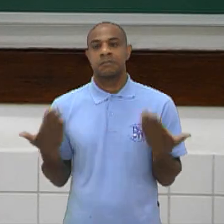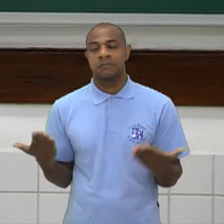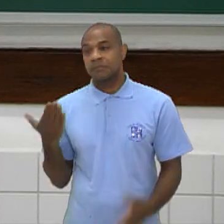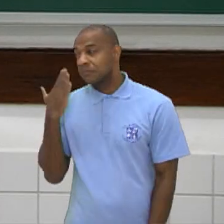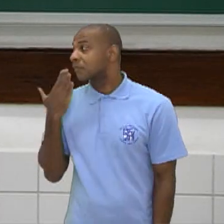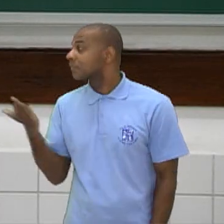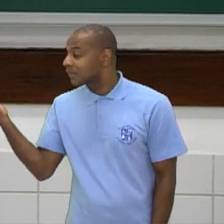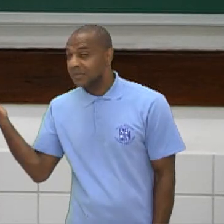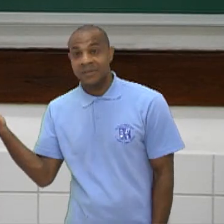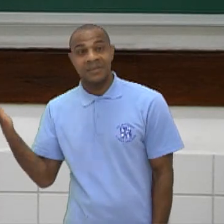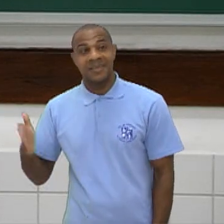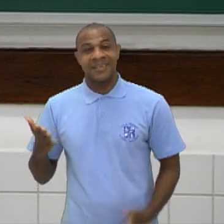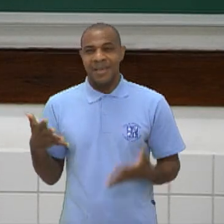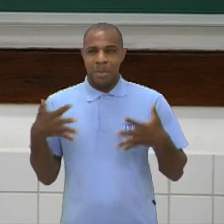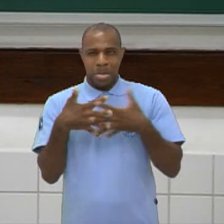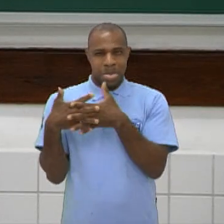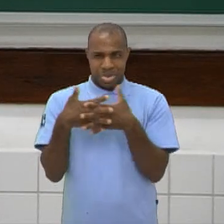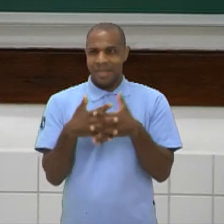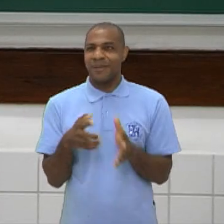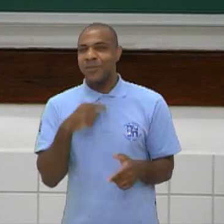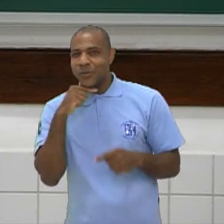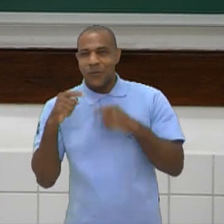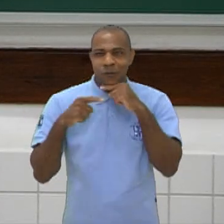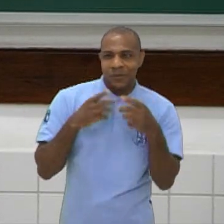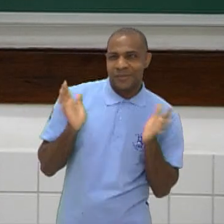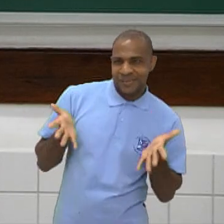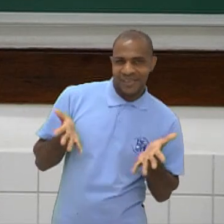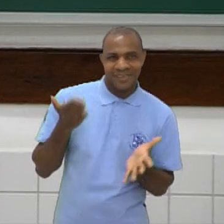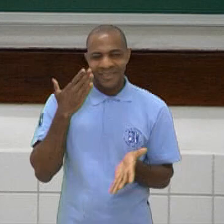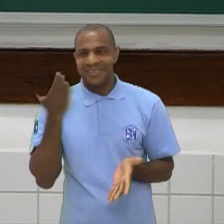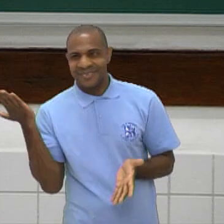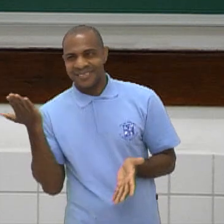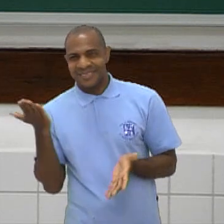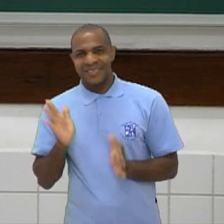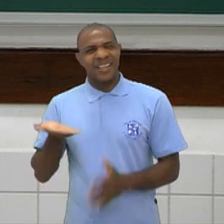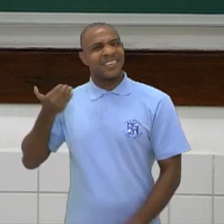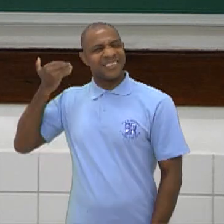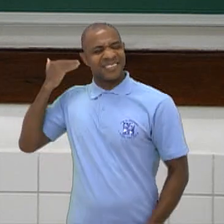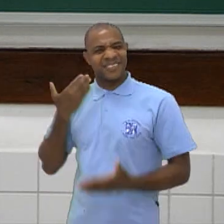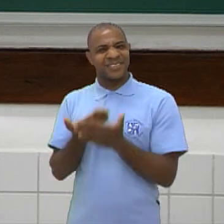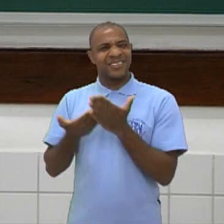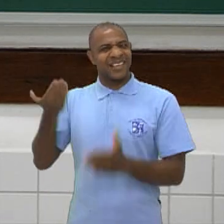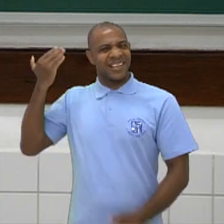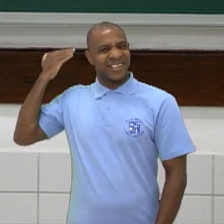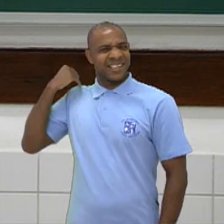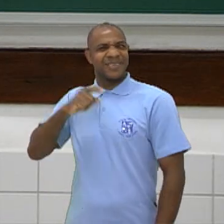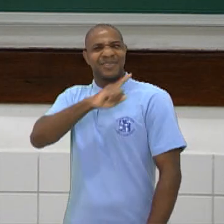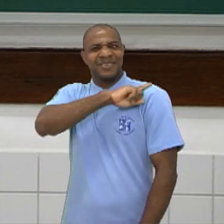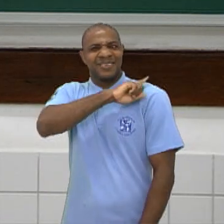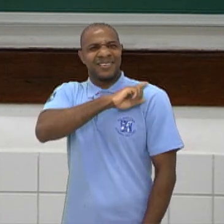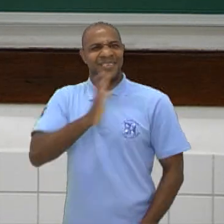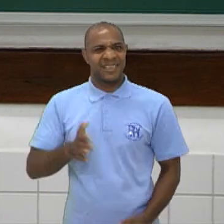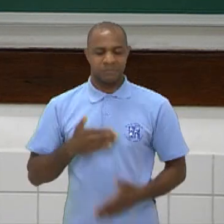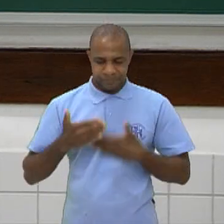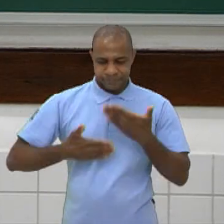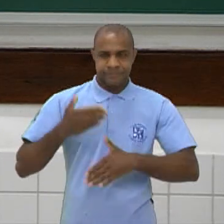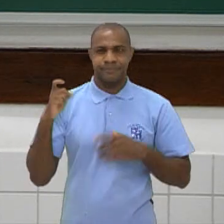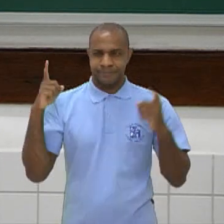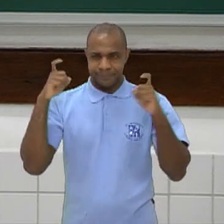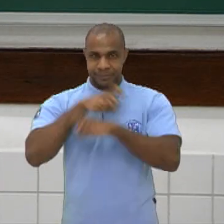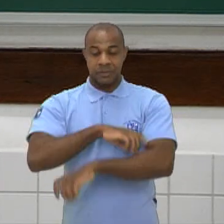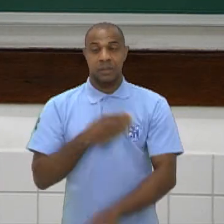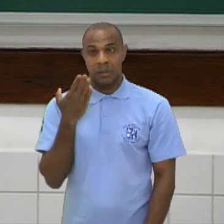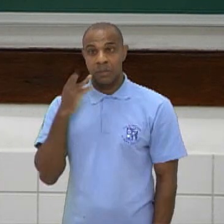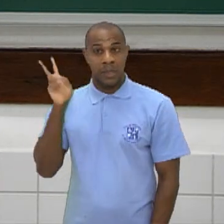esse aqui deve ter gerado um pouco de confusão, um pouco de dúvida, né? Porque realmente você estudou lá na primeira série, pode ser que não lembre muito bem, é um processo complicado. Então